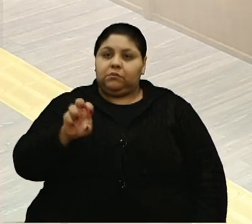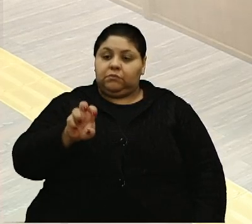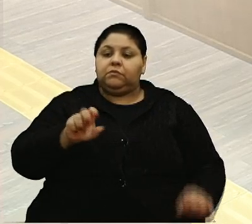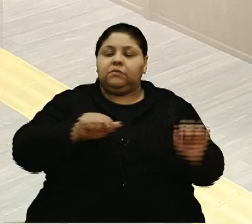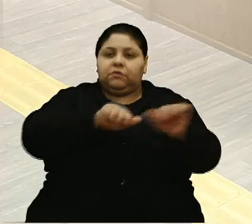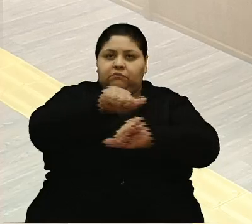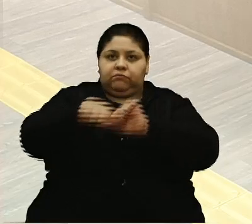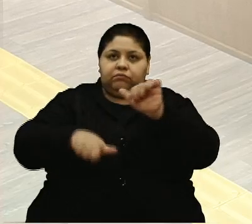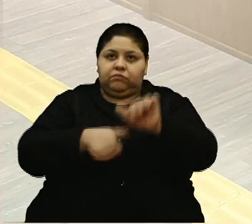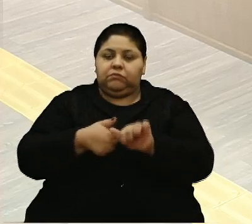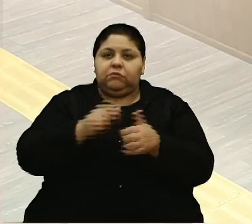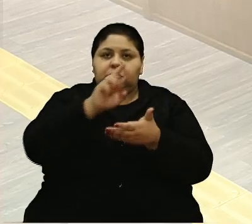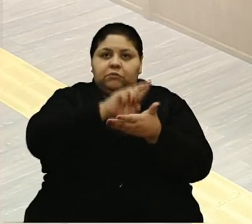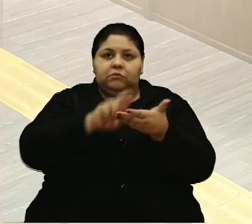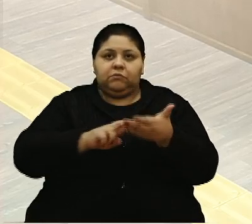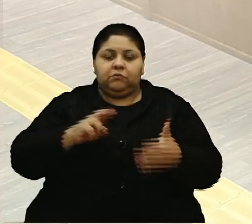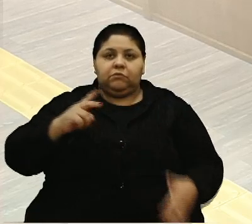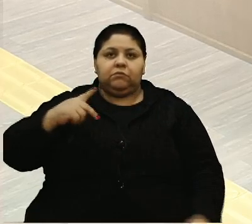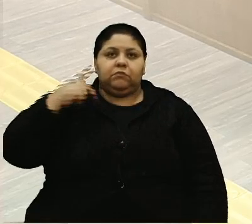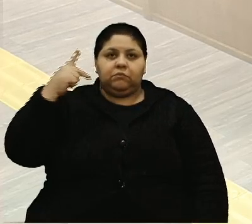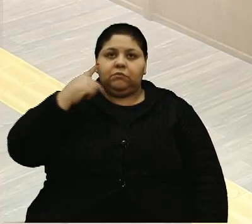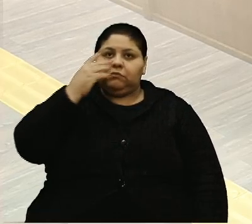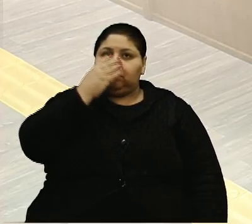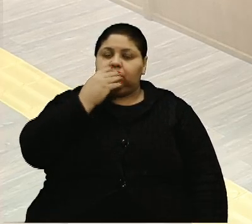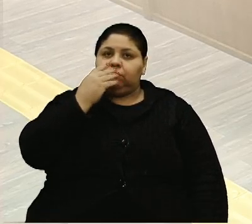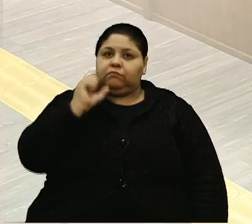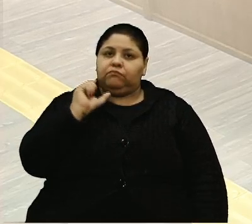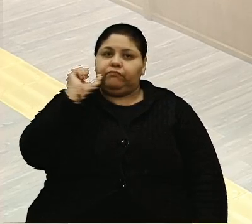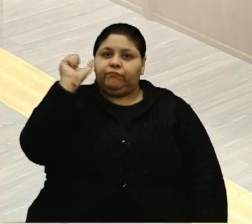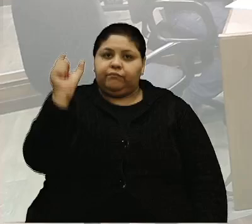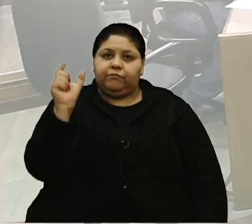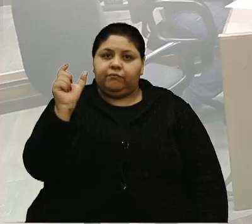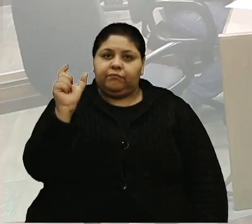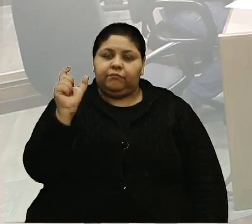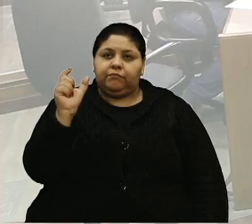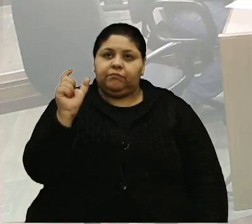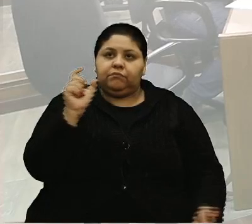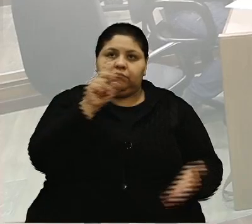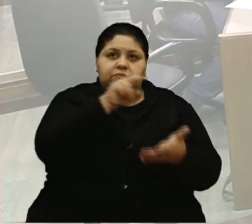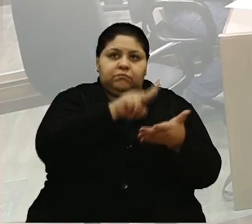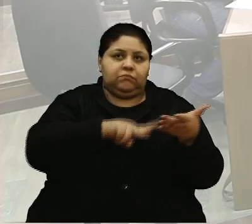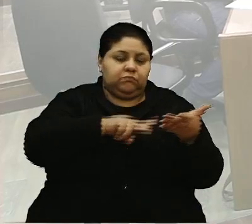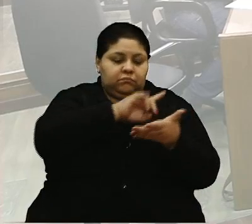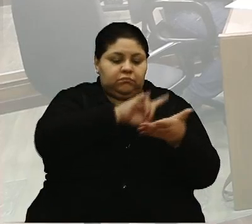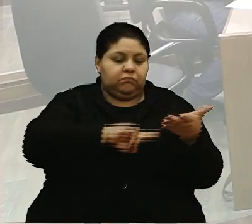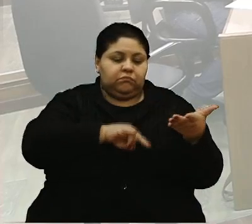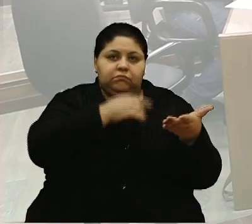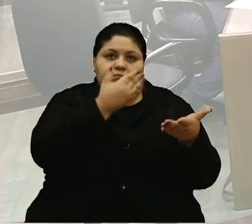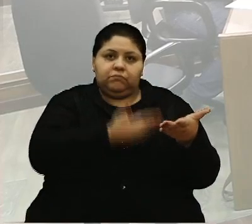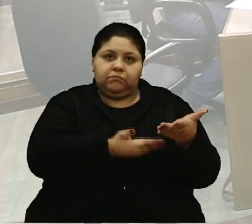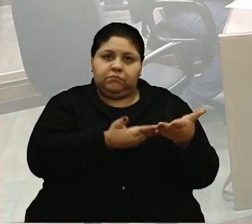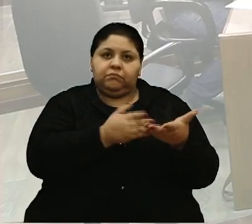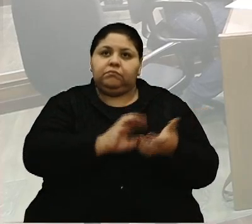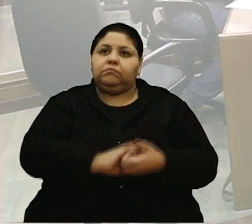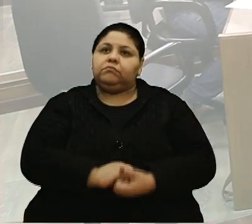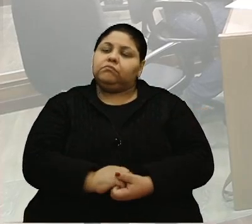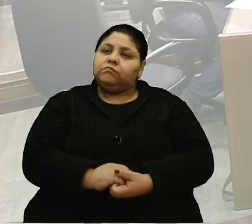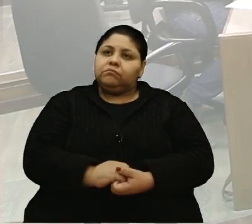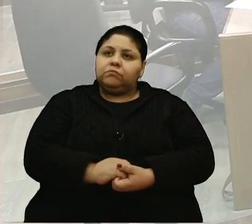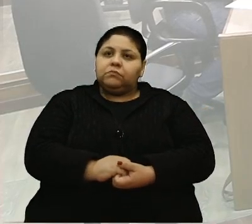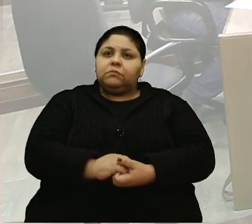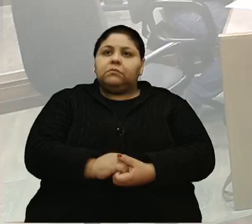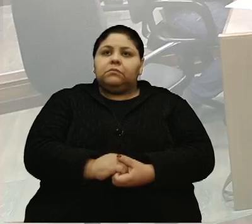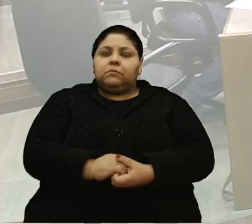alterações. Relator é o vereador Camilles. Com a palavra o relator para a leitura do parecer.